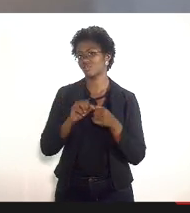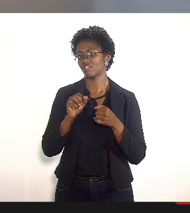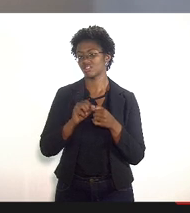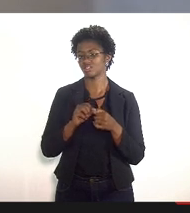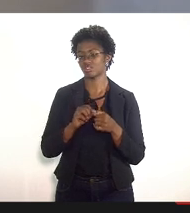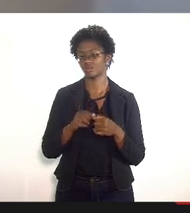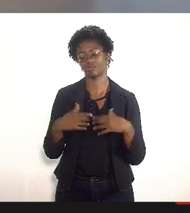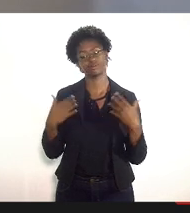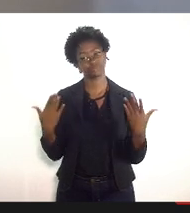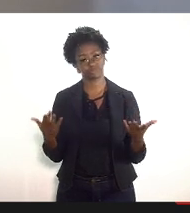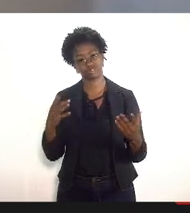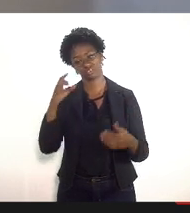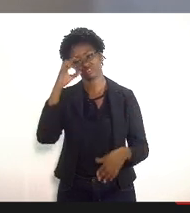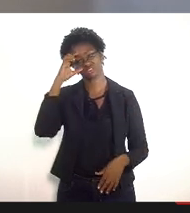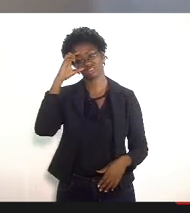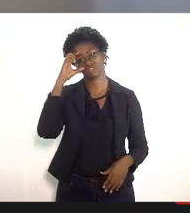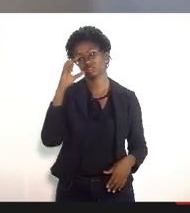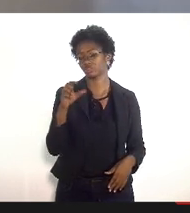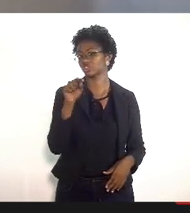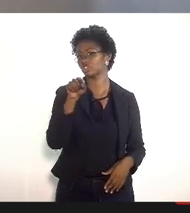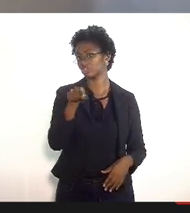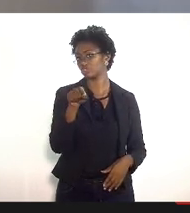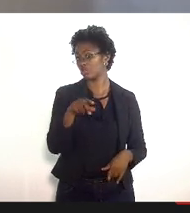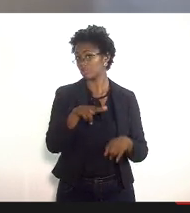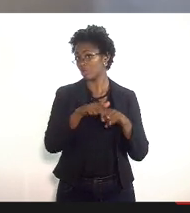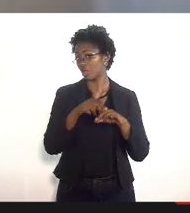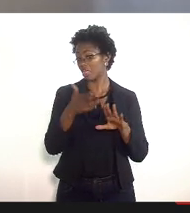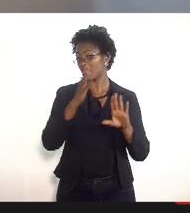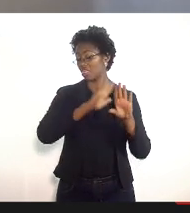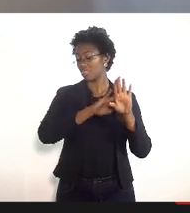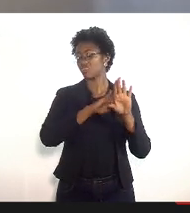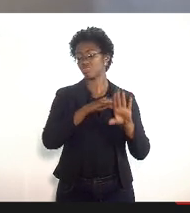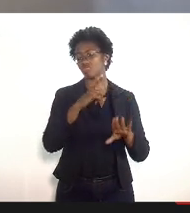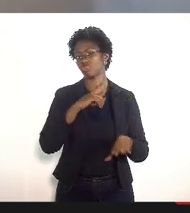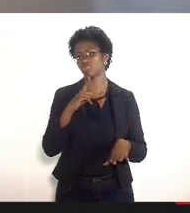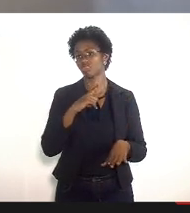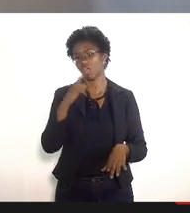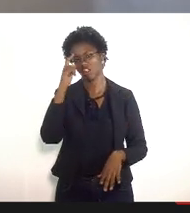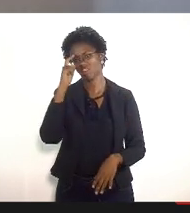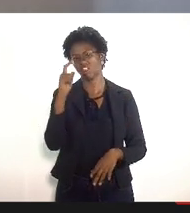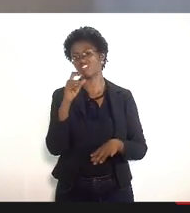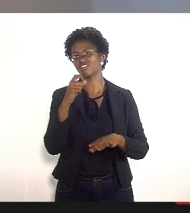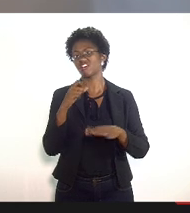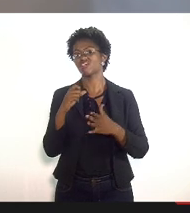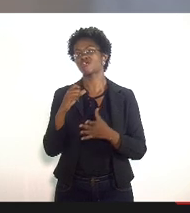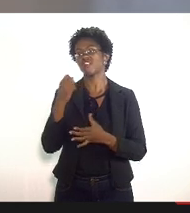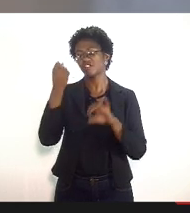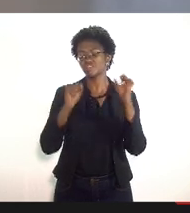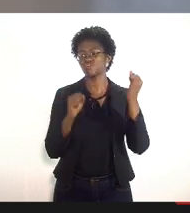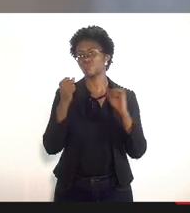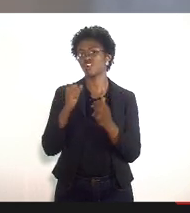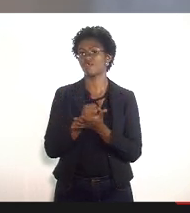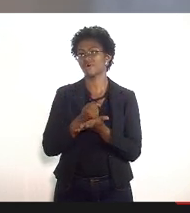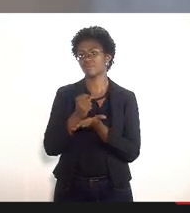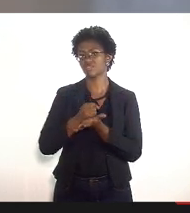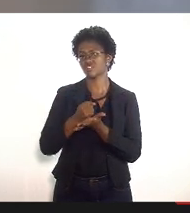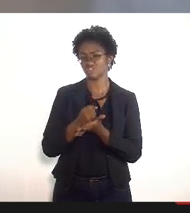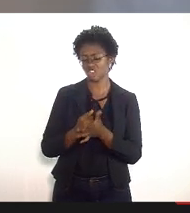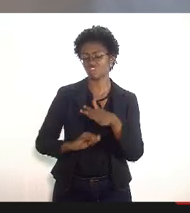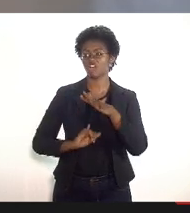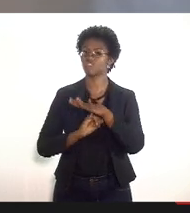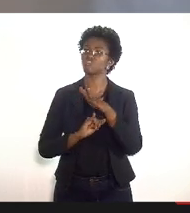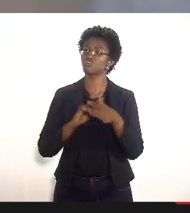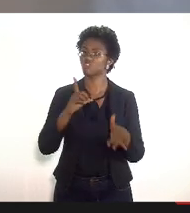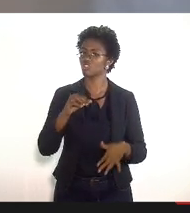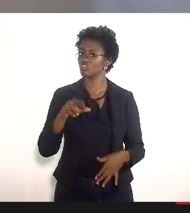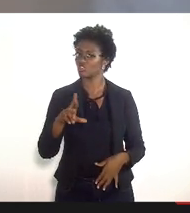rede. Então, fiquem atentos, porque por trás disso aí tem interesse das indústrias farmacêuticas, tem interesse do Instituto DOR, tem